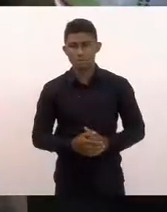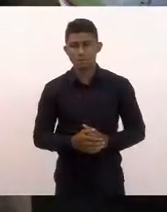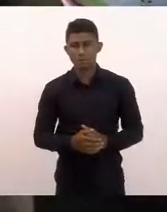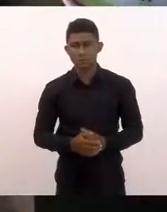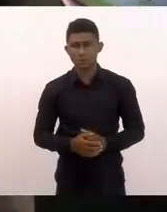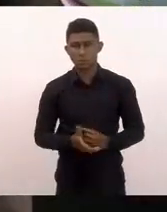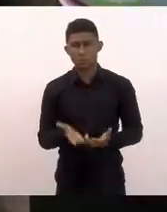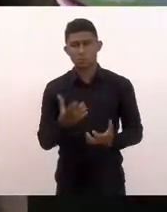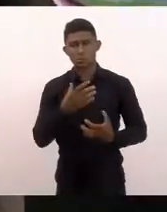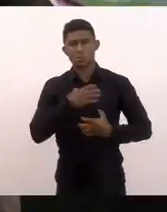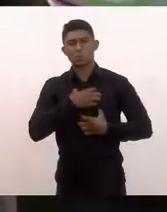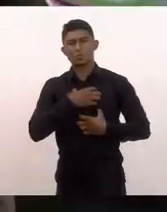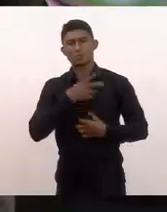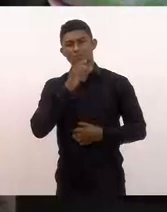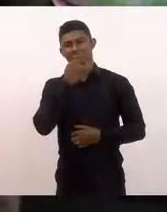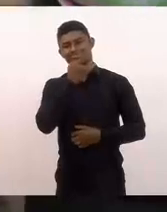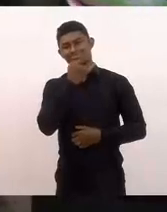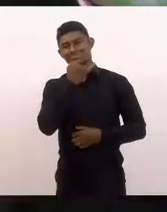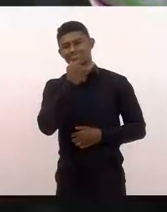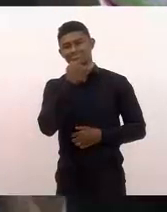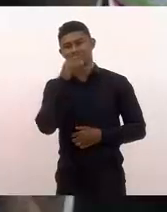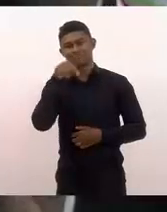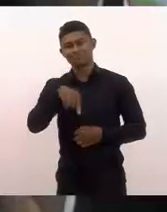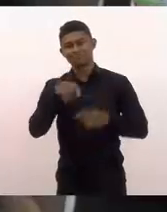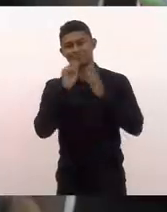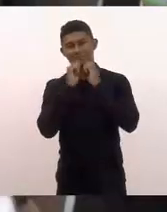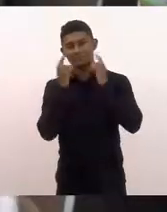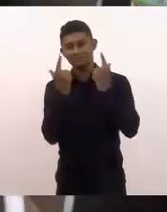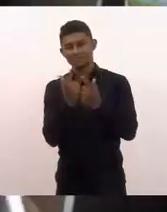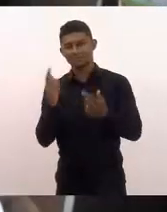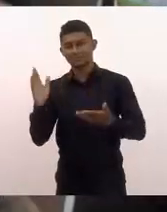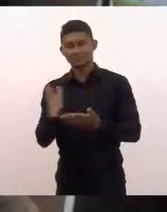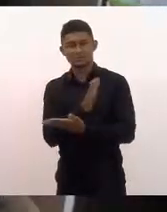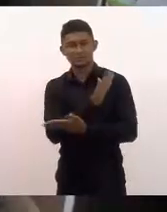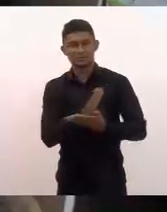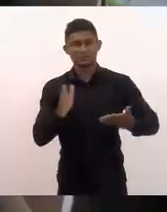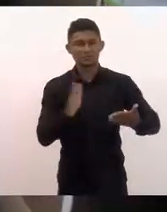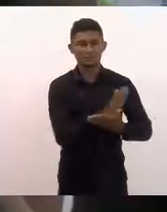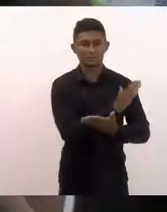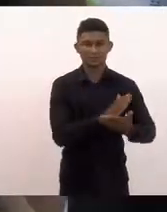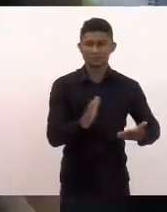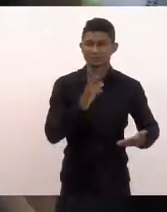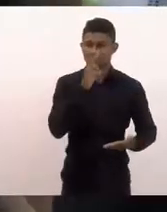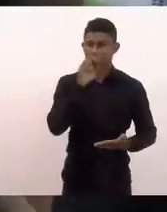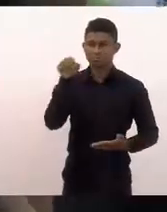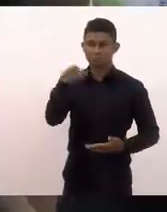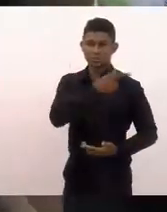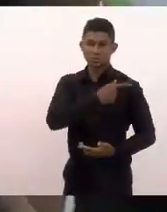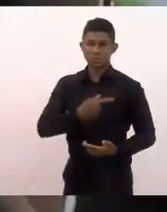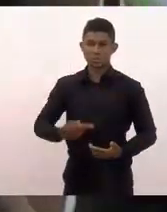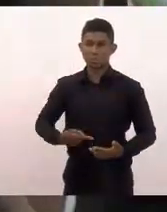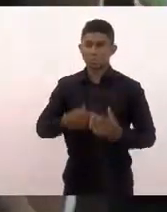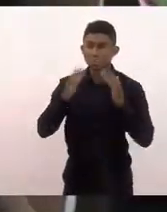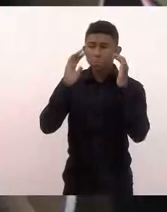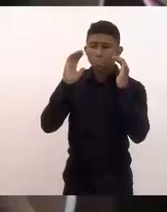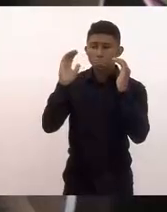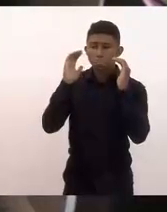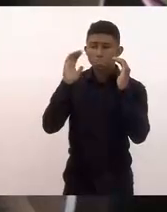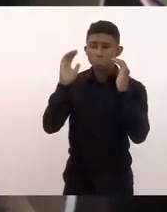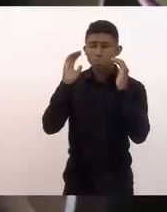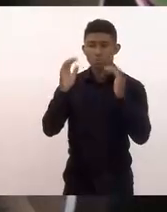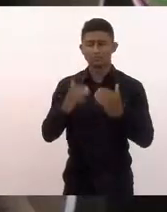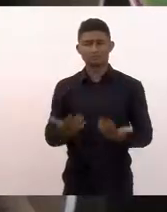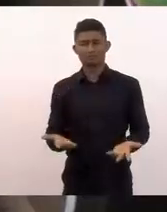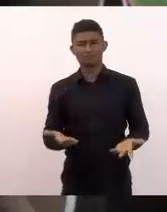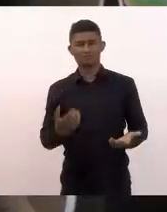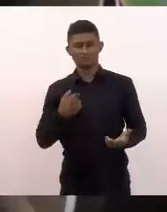triste ver parte do parlamento sendo subserviente ao governador. O que me causa estranheza,